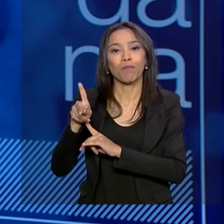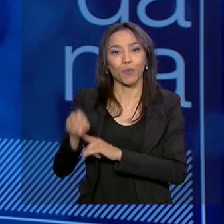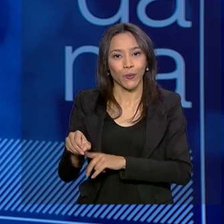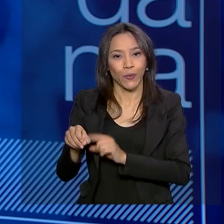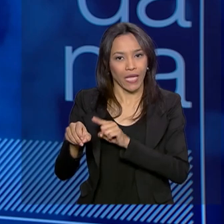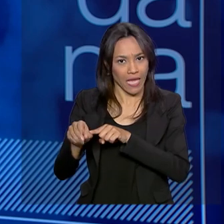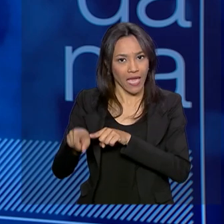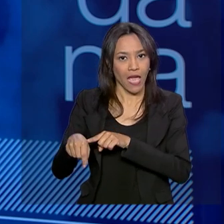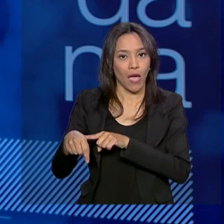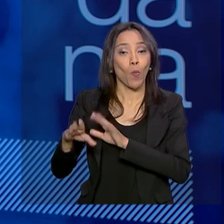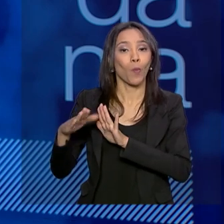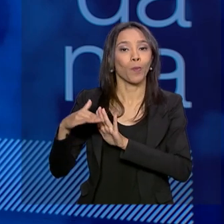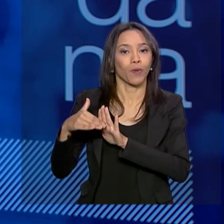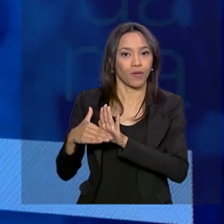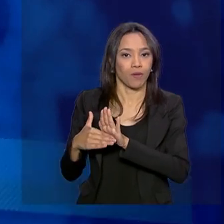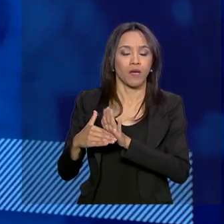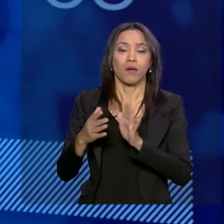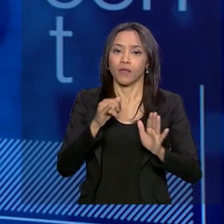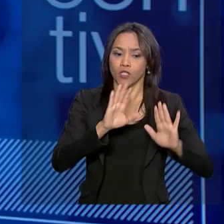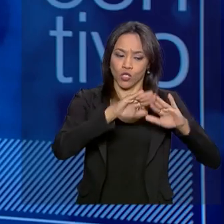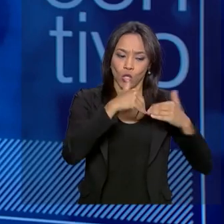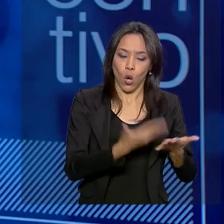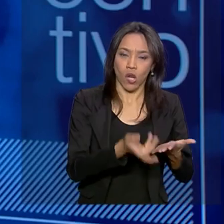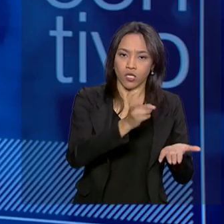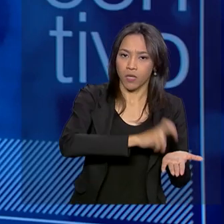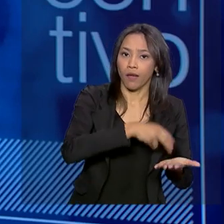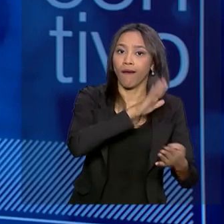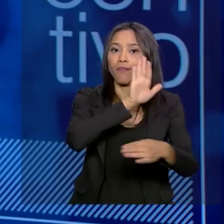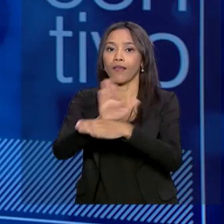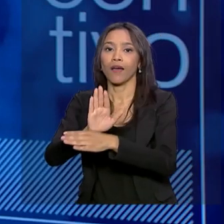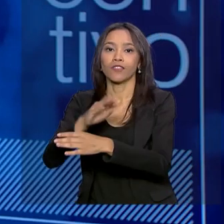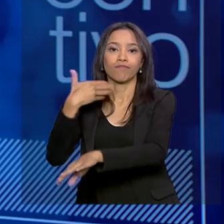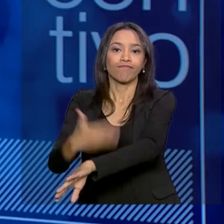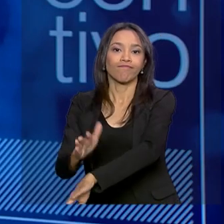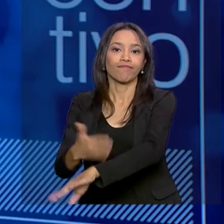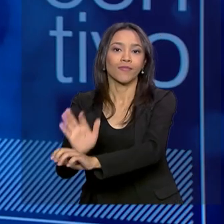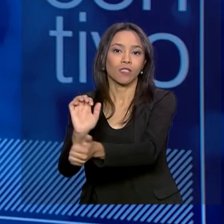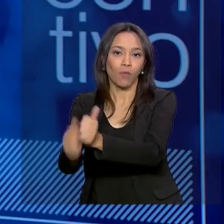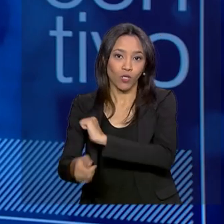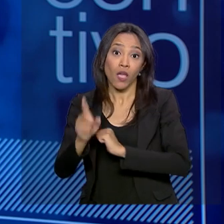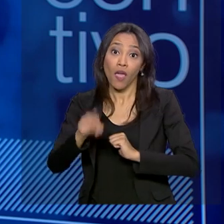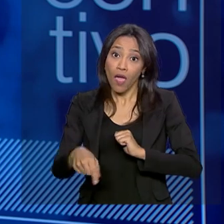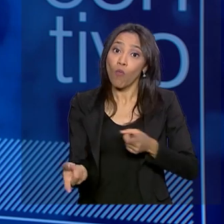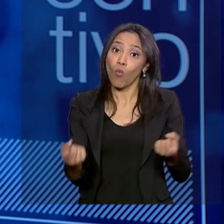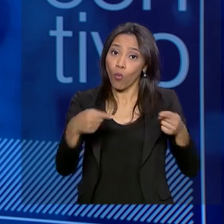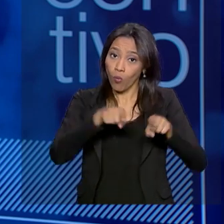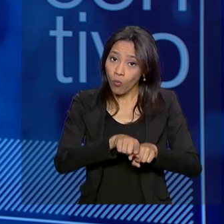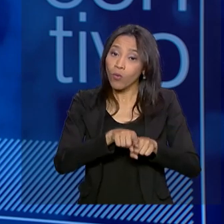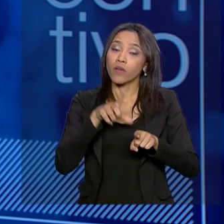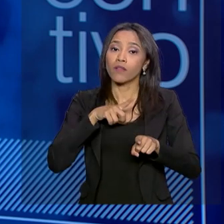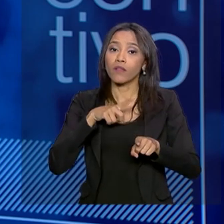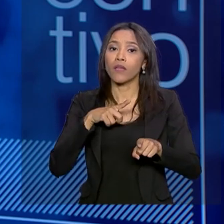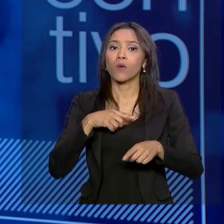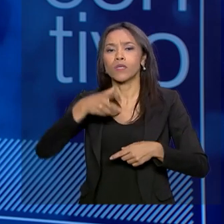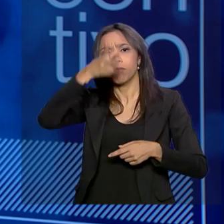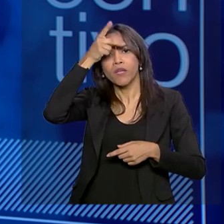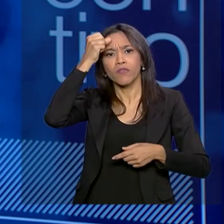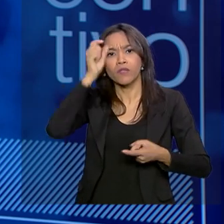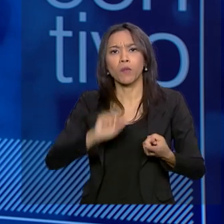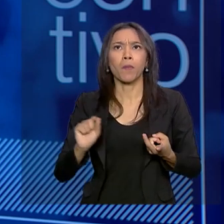se fosse um contraturno escolar. O segundo tempo é um convênio que existe com as prefeituras que possibilita a